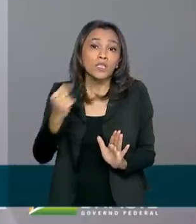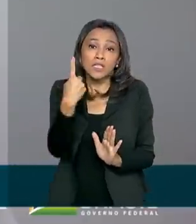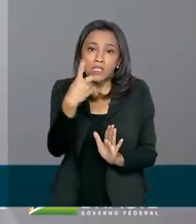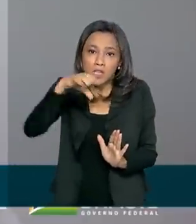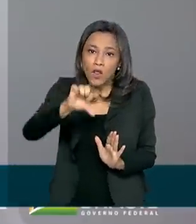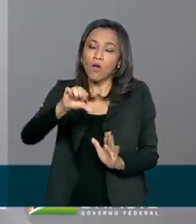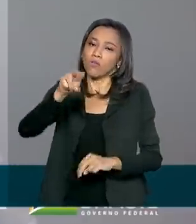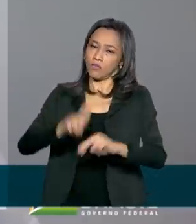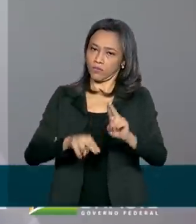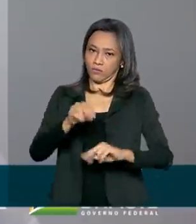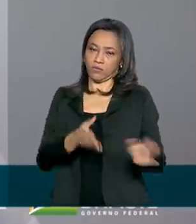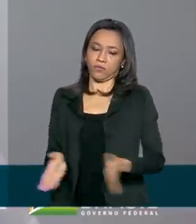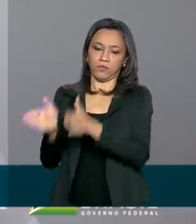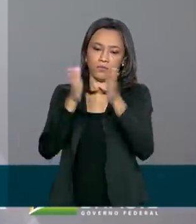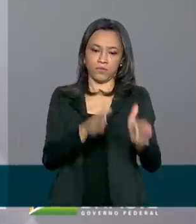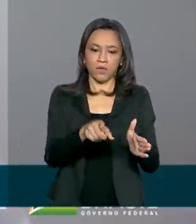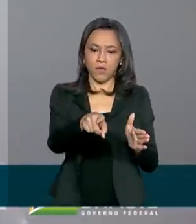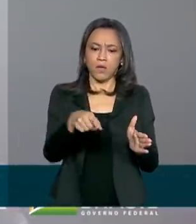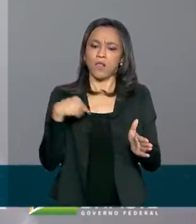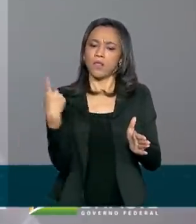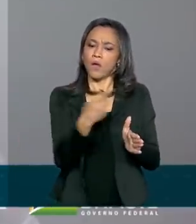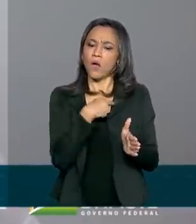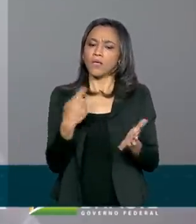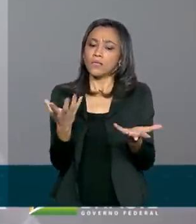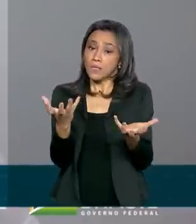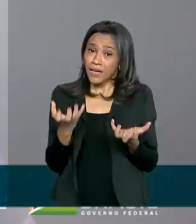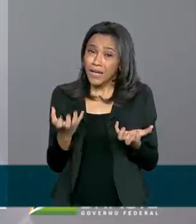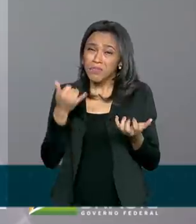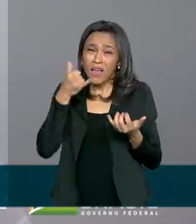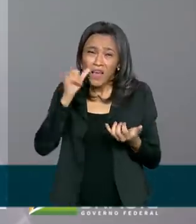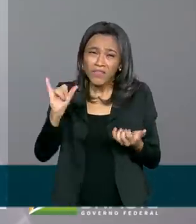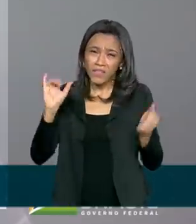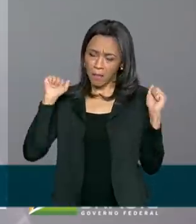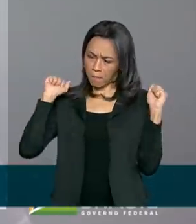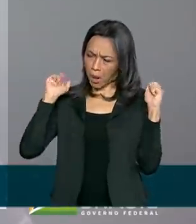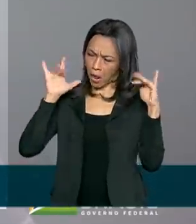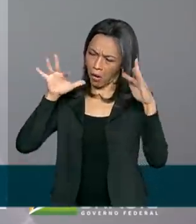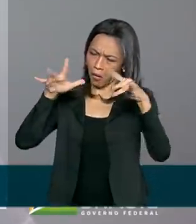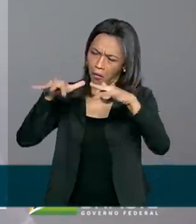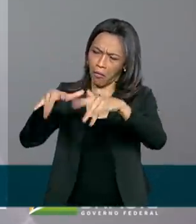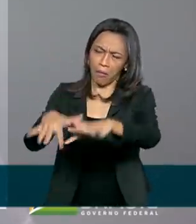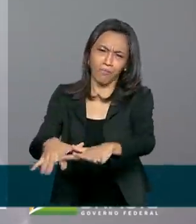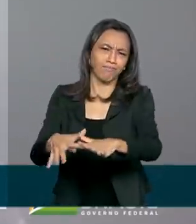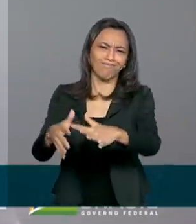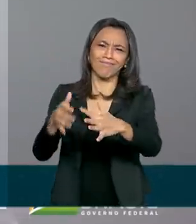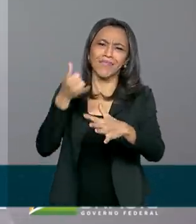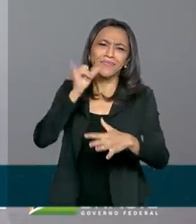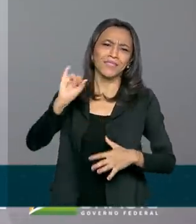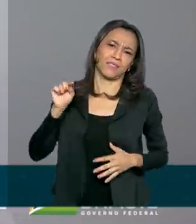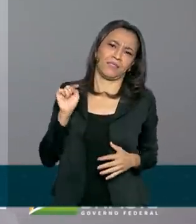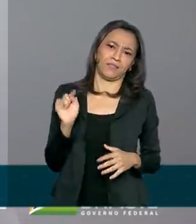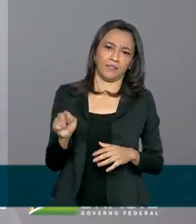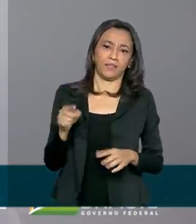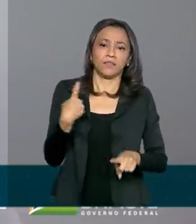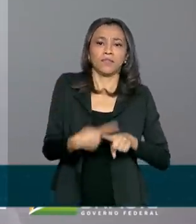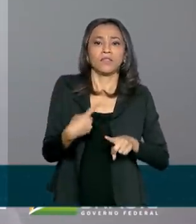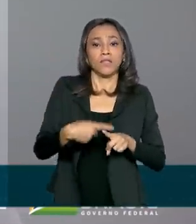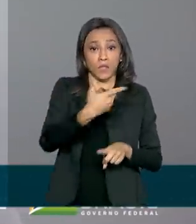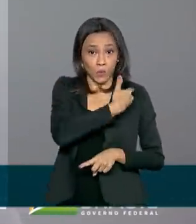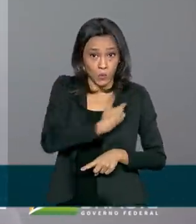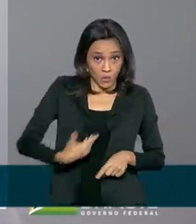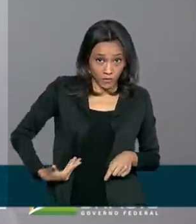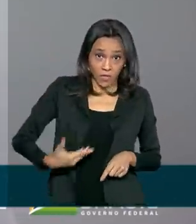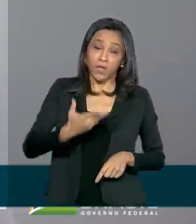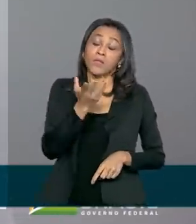Nós queremos minimizar a aglomeração. Esse é um ponto muito importante porque o governo do presidente